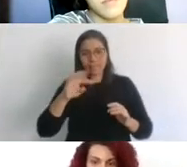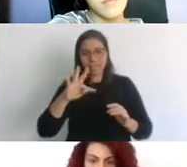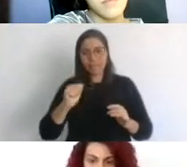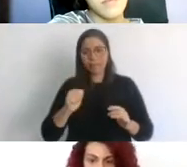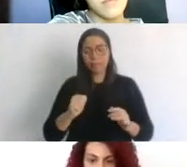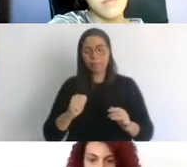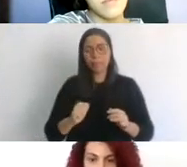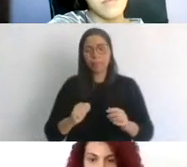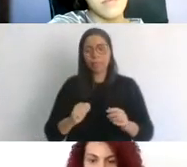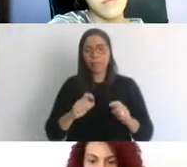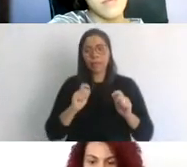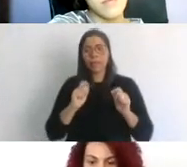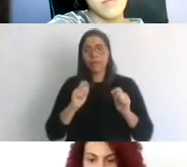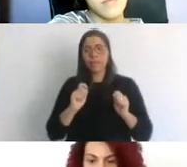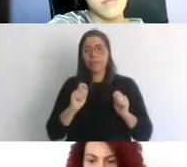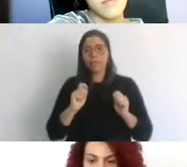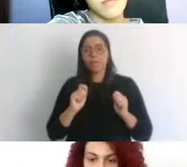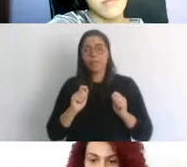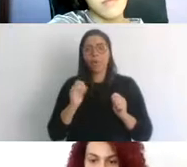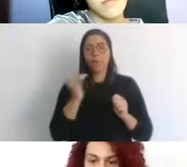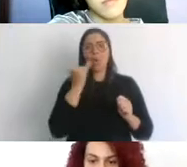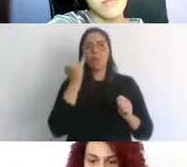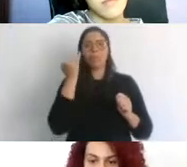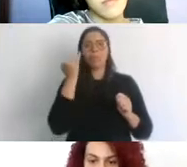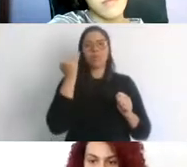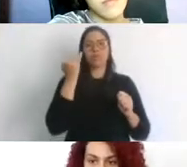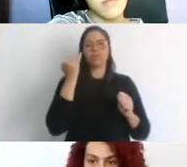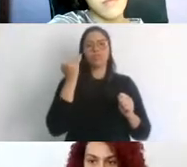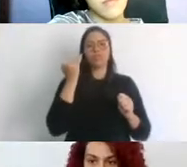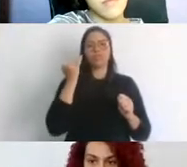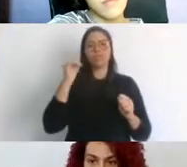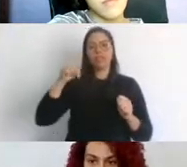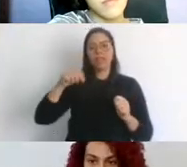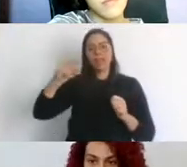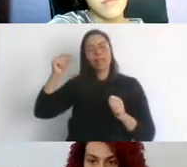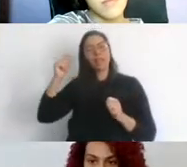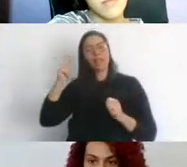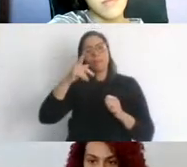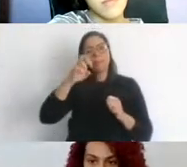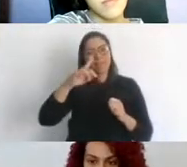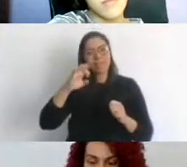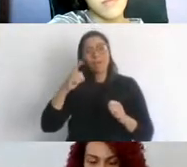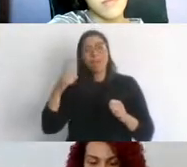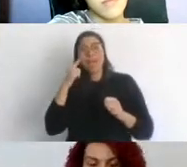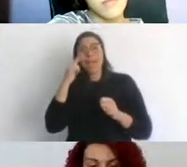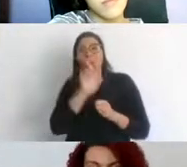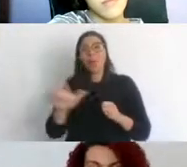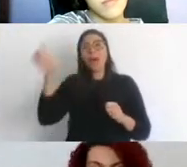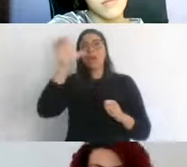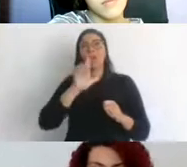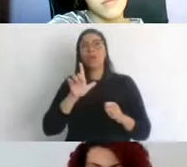do qual importante que a gente entender esse mecanismo econômico nesse período A lógica é a lógica